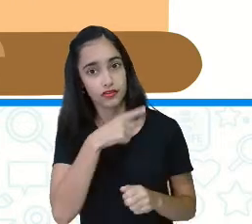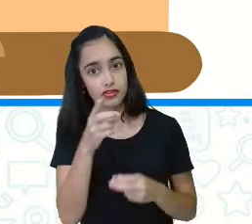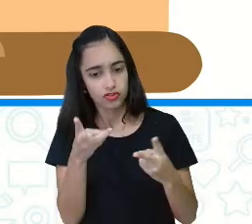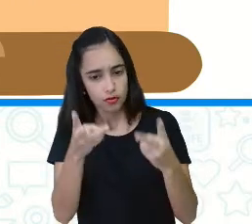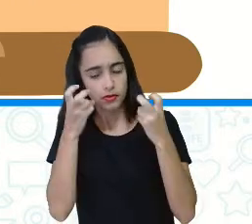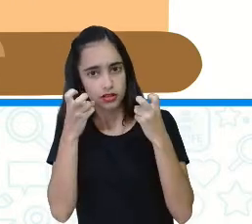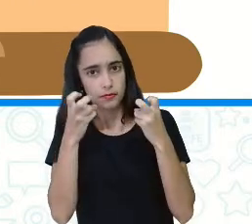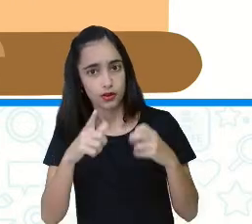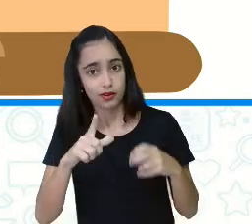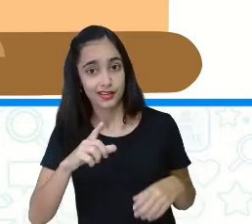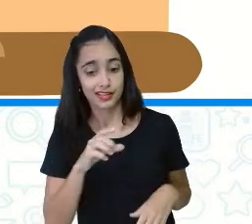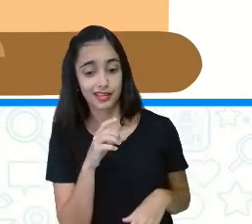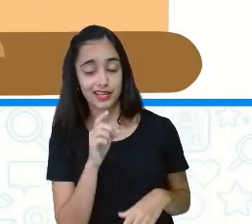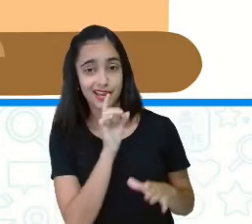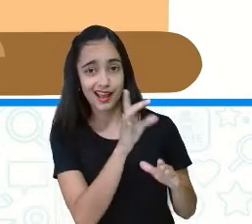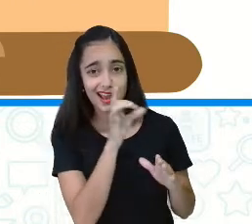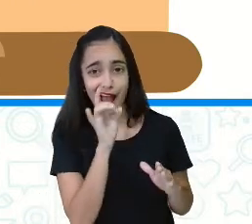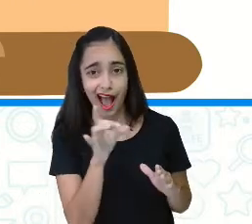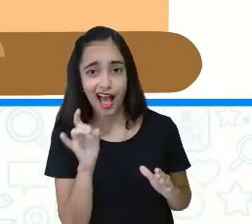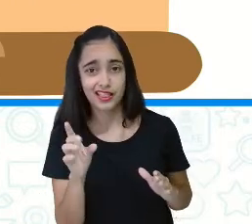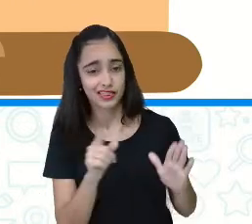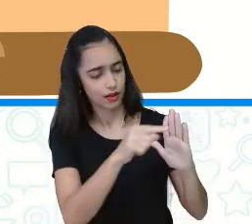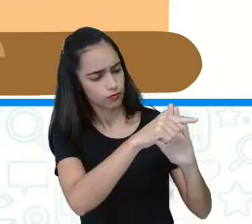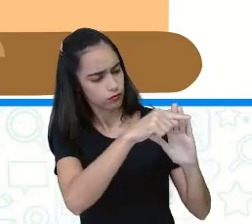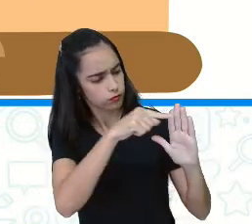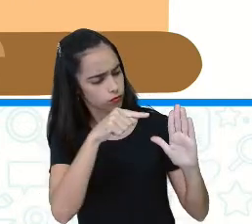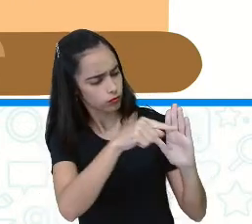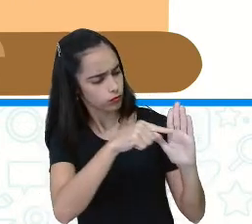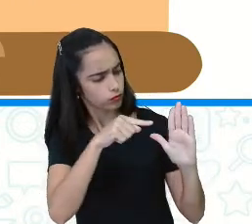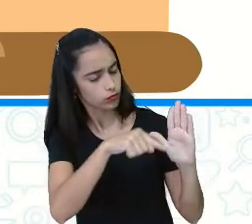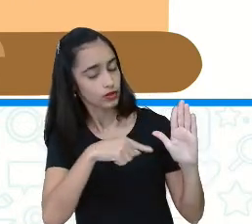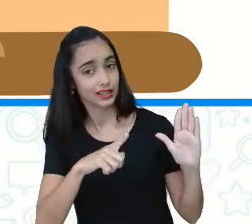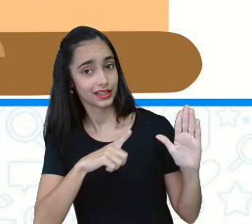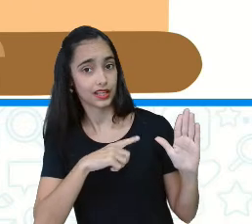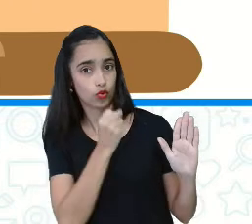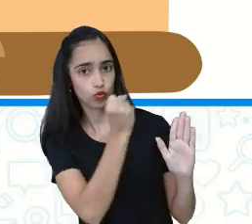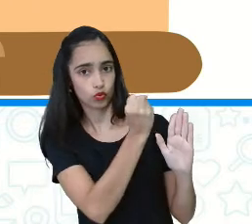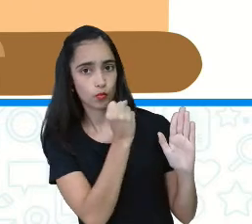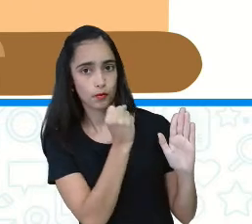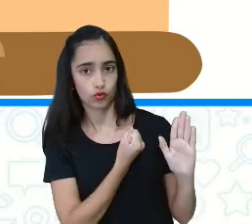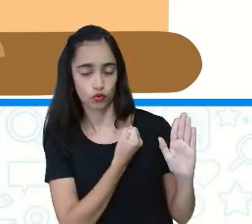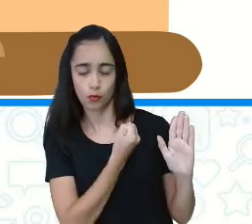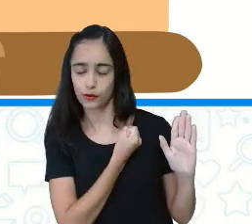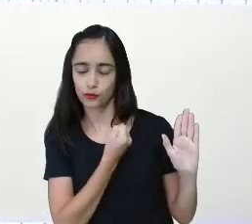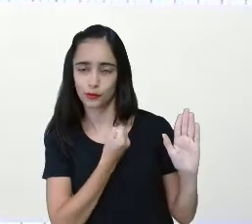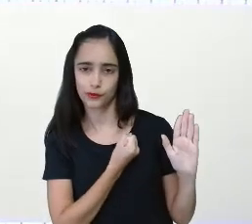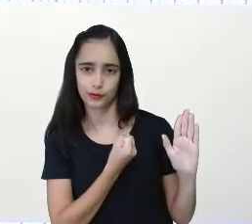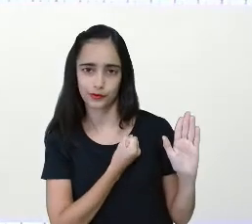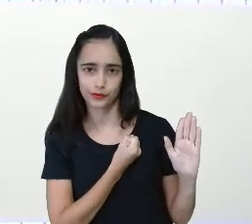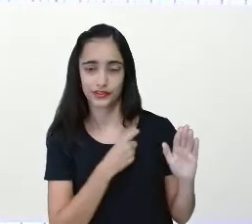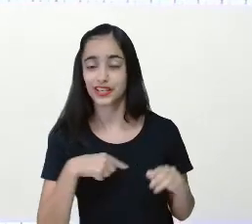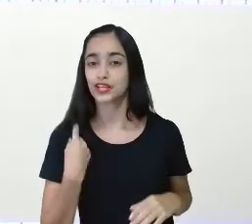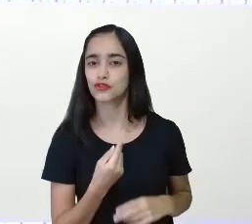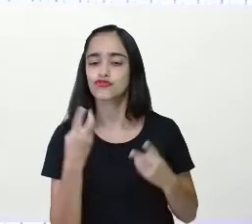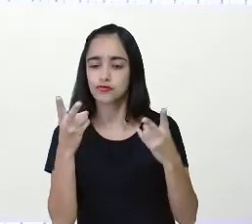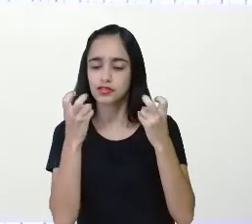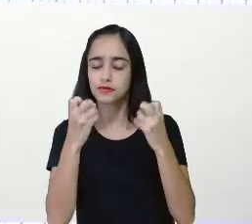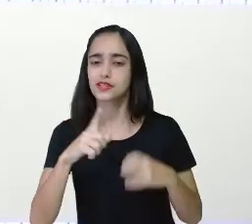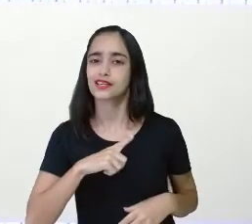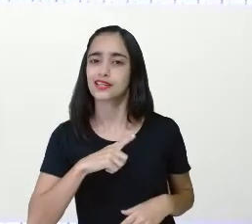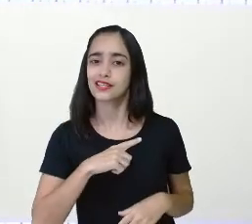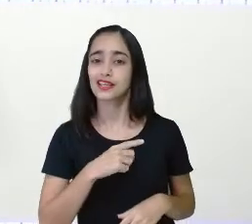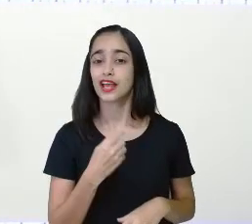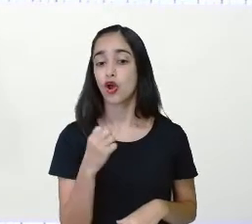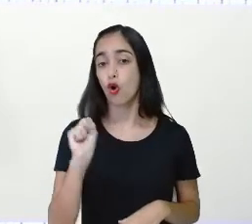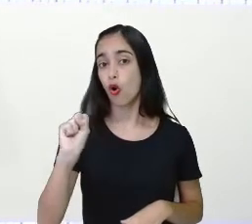ali cada uma das linhas daquele poema, e a gente verificou que a gente tinha 8 linhas, são